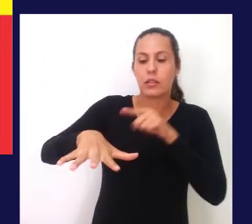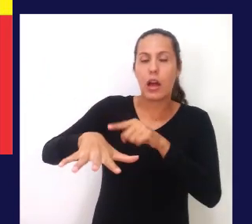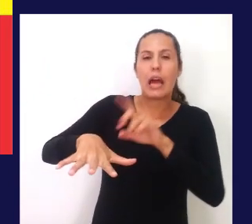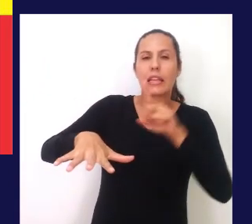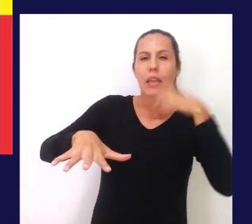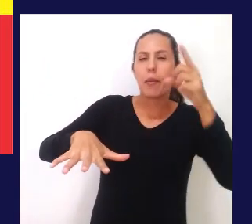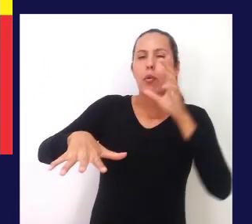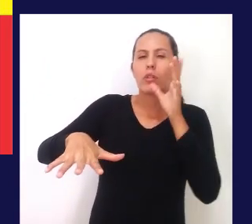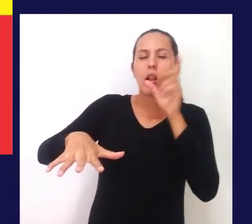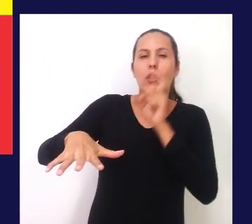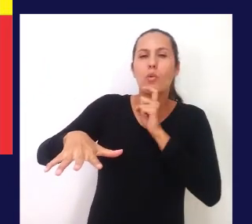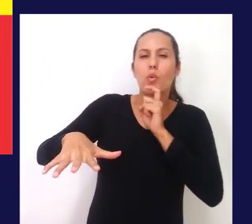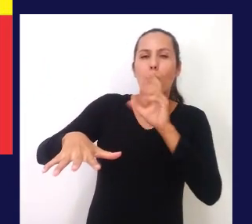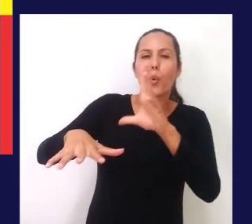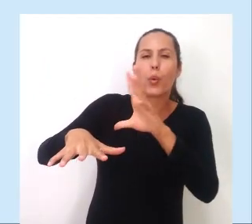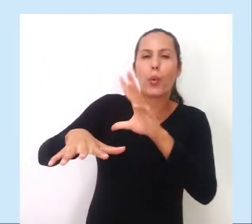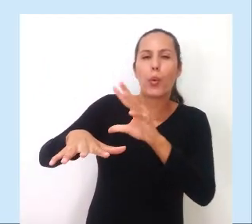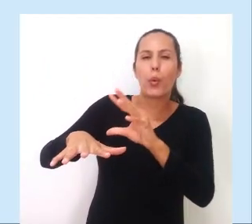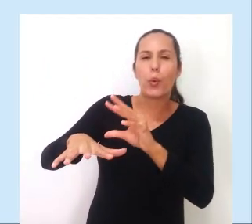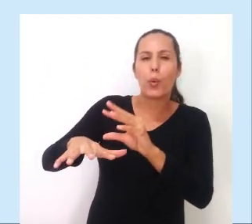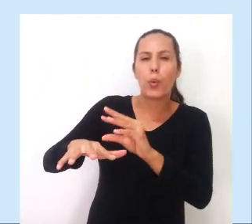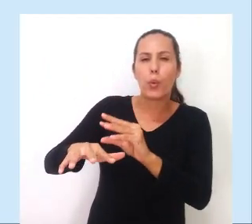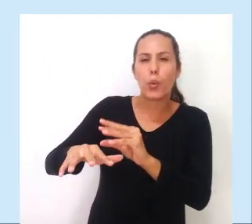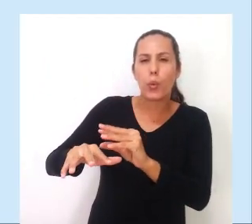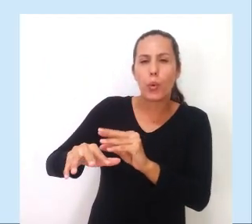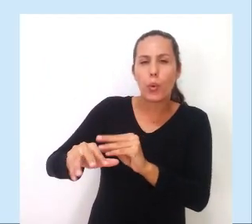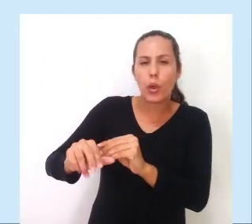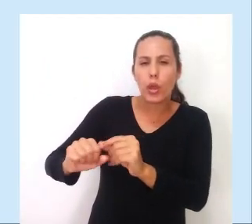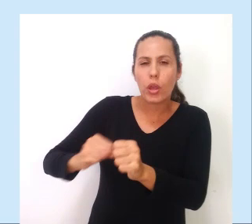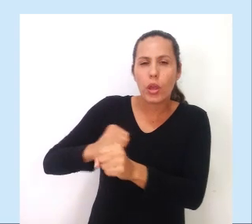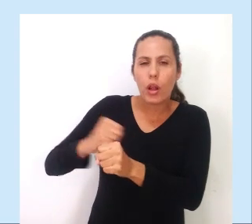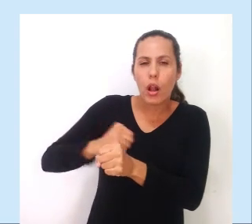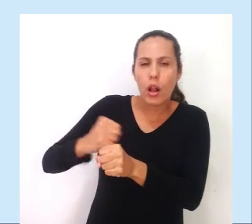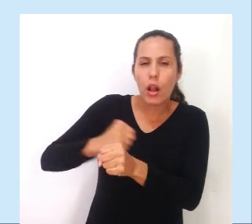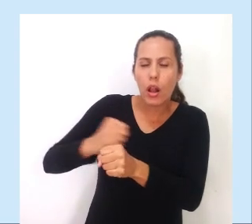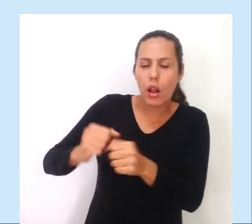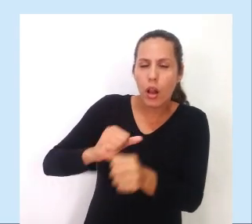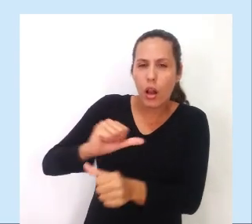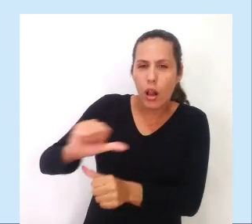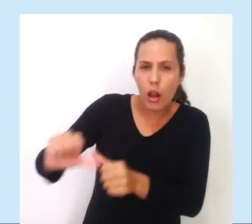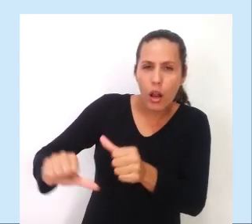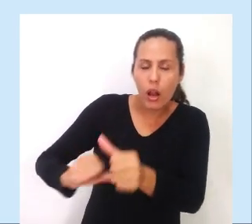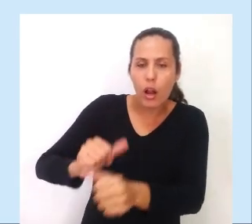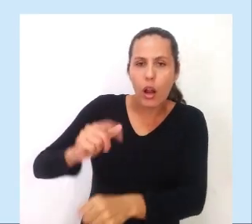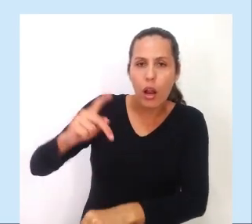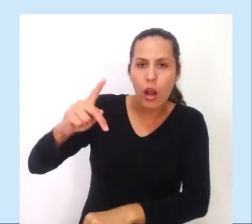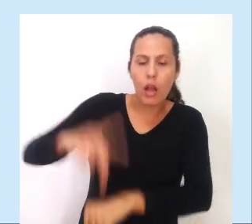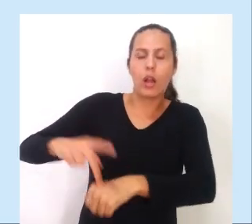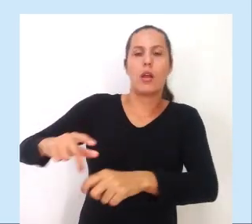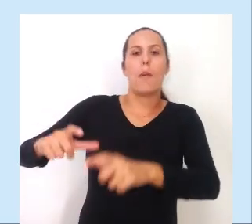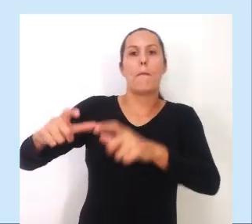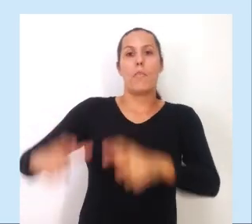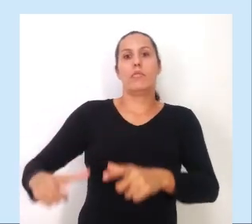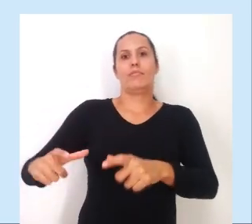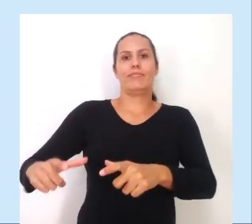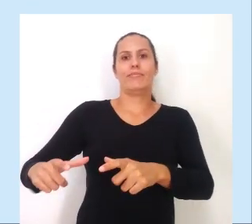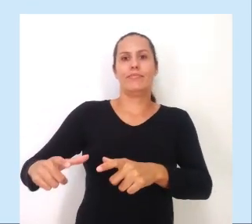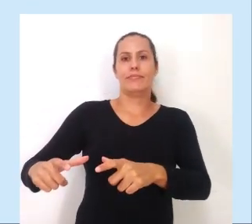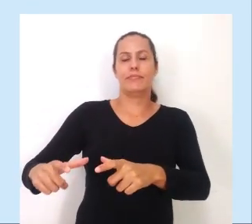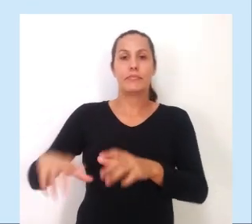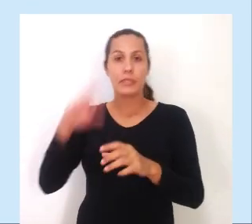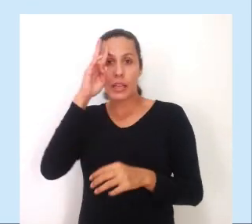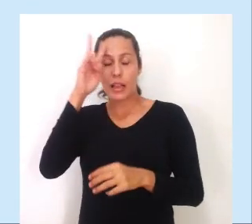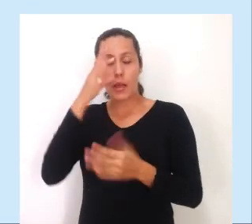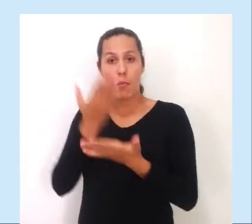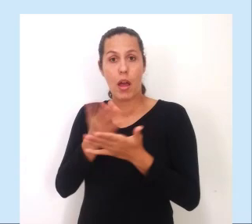originar esse tipo de rocha. Lembram da aula passada? Na aula passada eu falei para vocês sobre as camadas